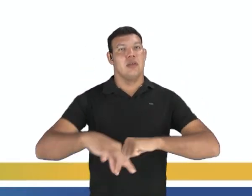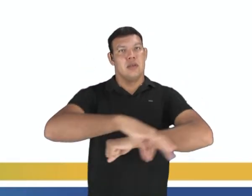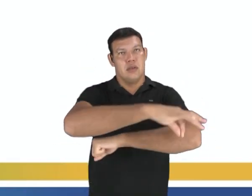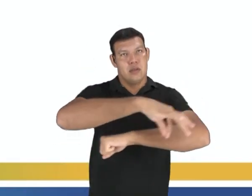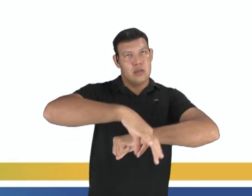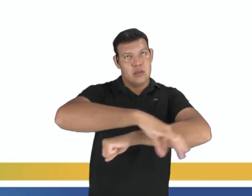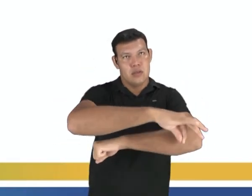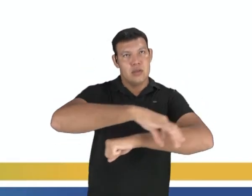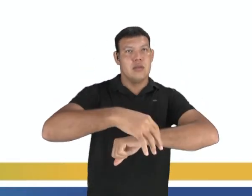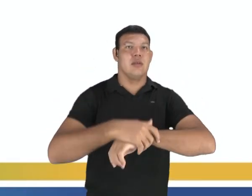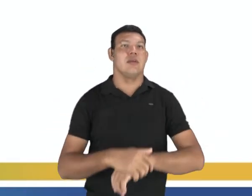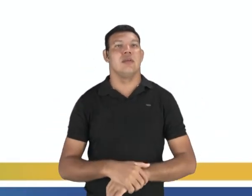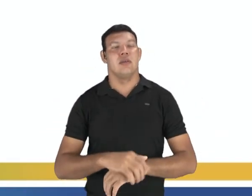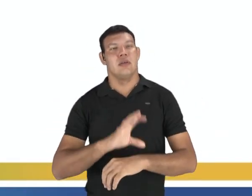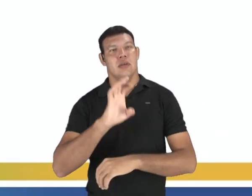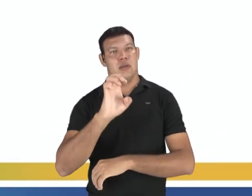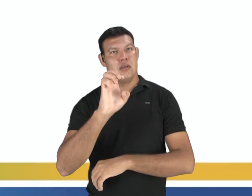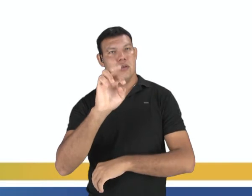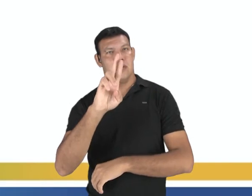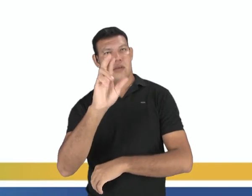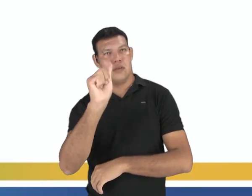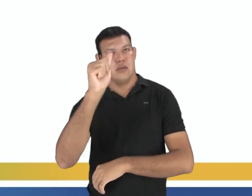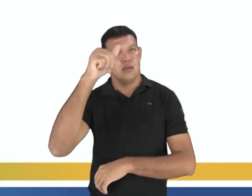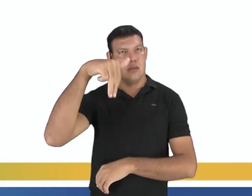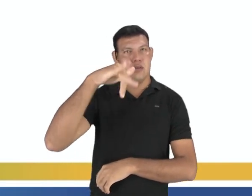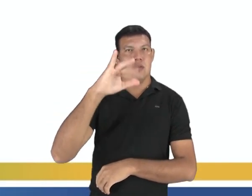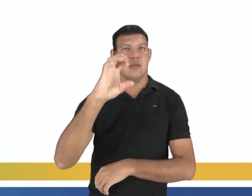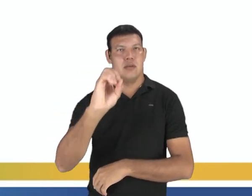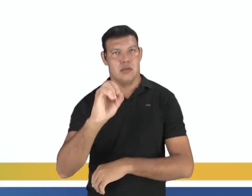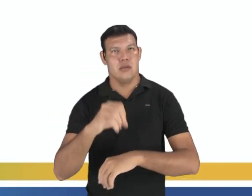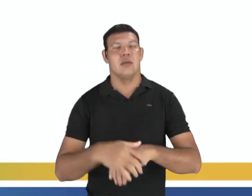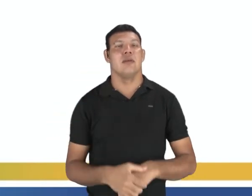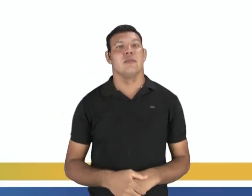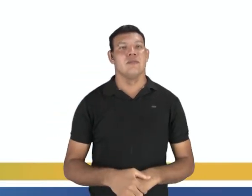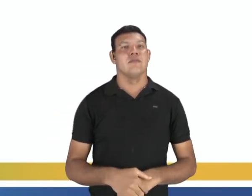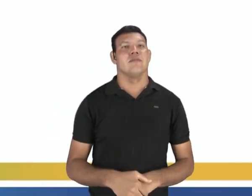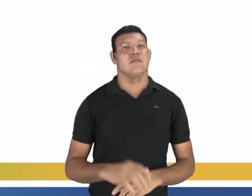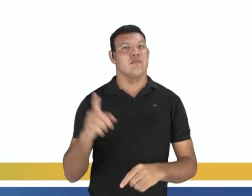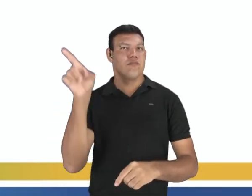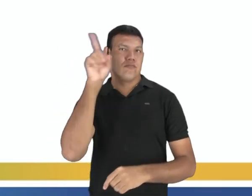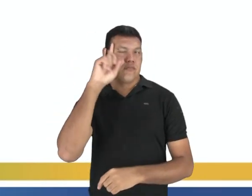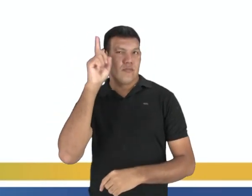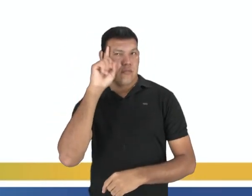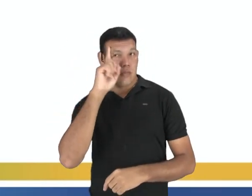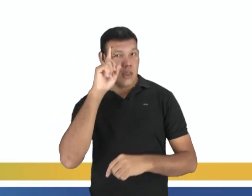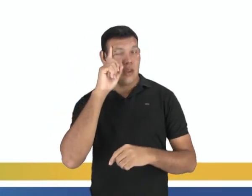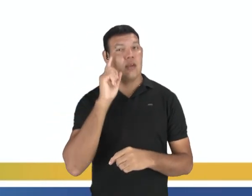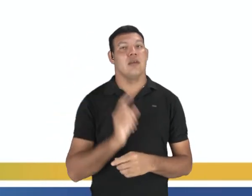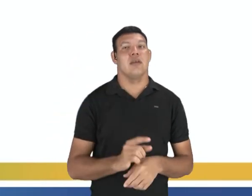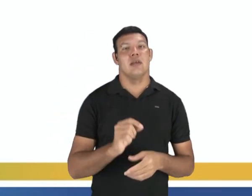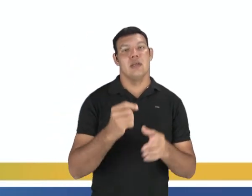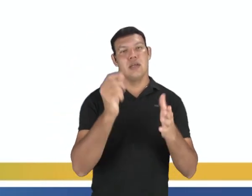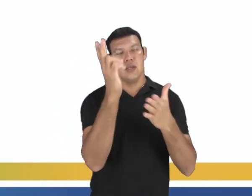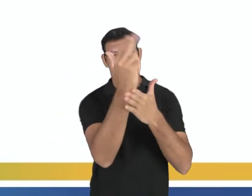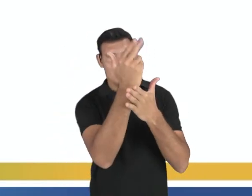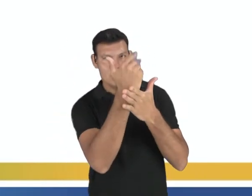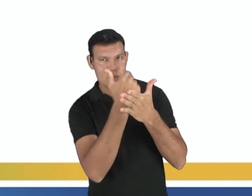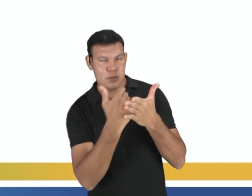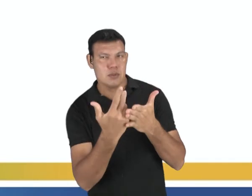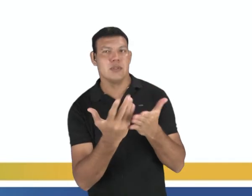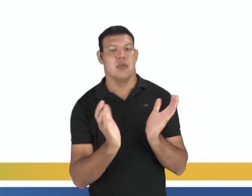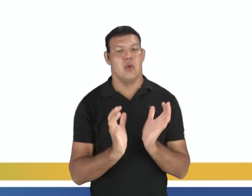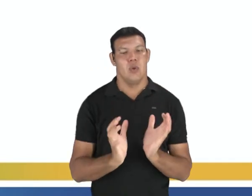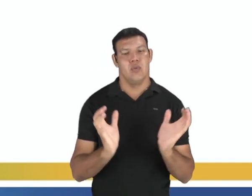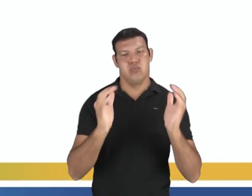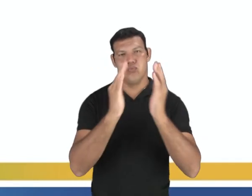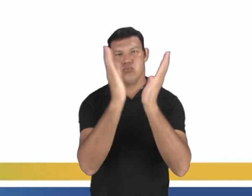fundaram. Cerâmica, né? A gente vai ter cenas mitológicas e o cotidiano que vão ser feitos nesses barros, né? Que eles vão